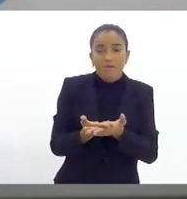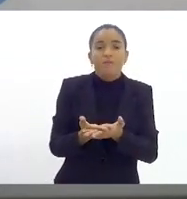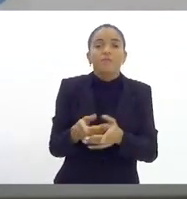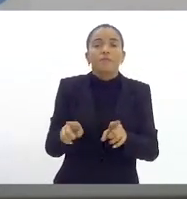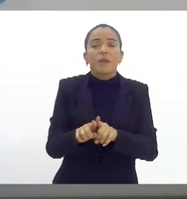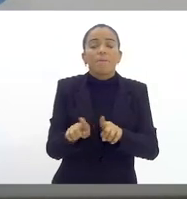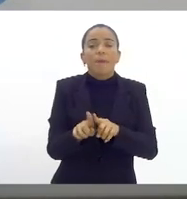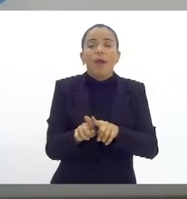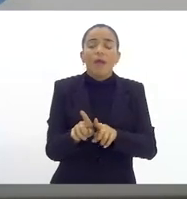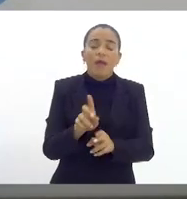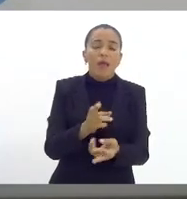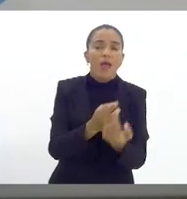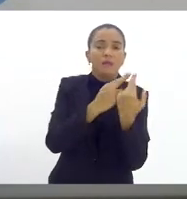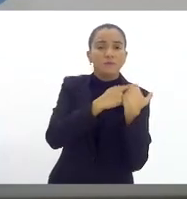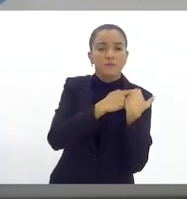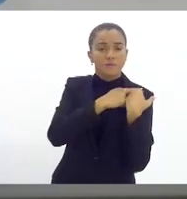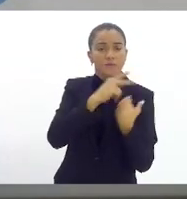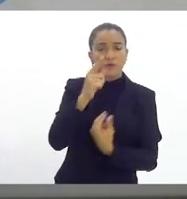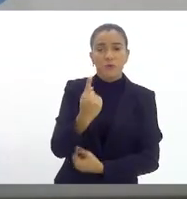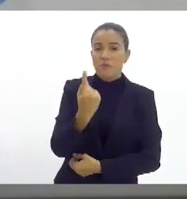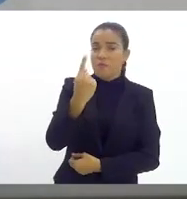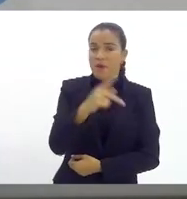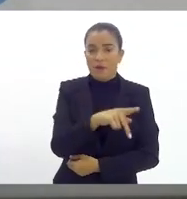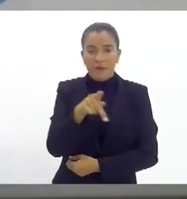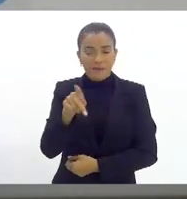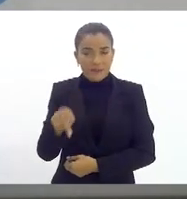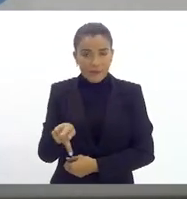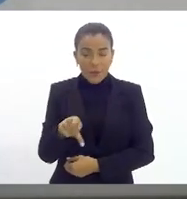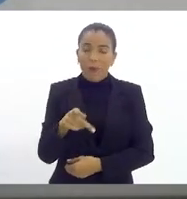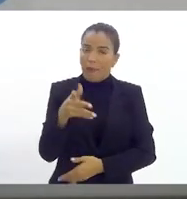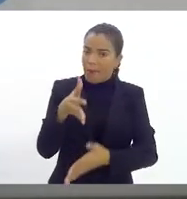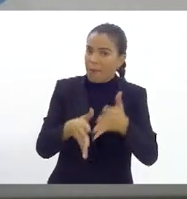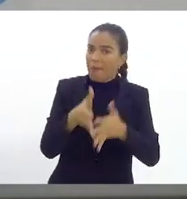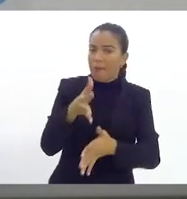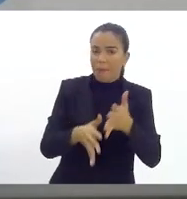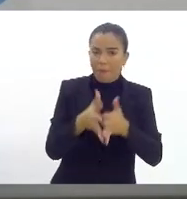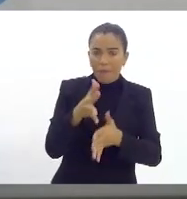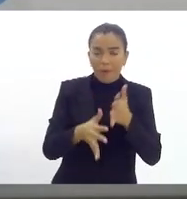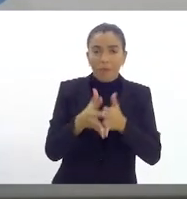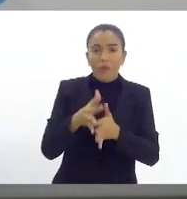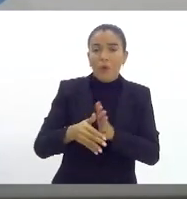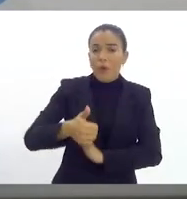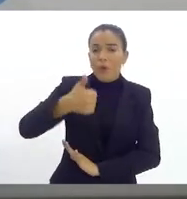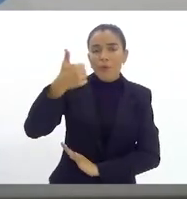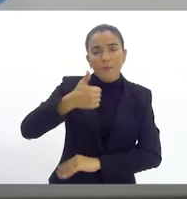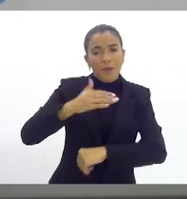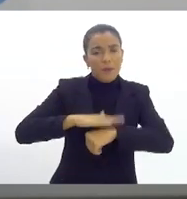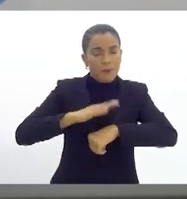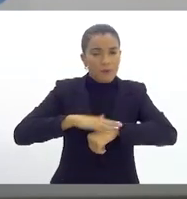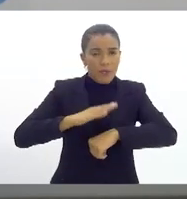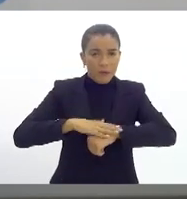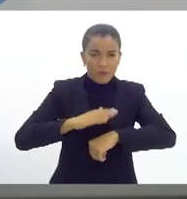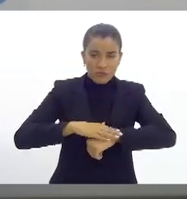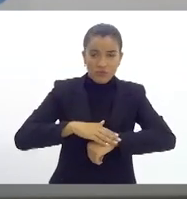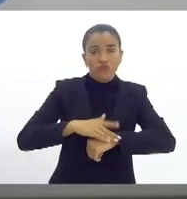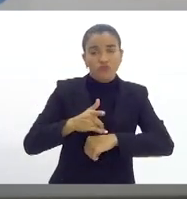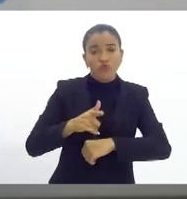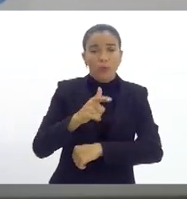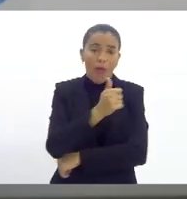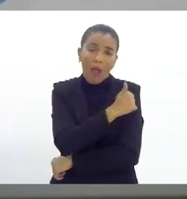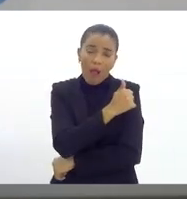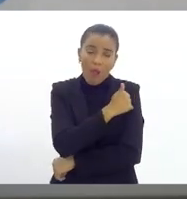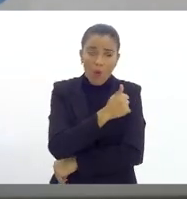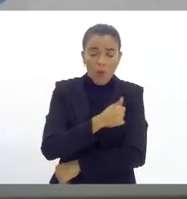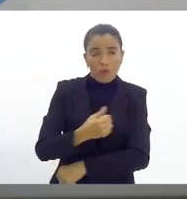responsável né o impacto que se recai no primeiro momento sobre os discentes que estão